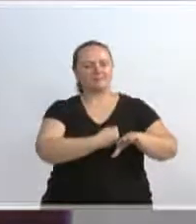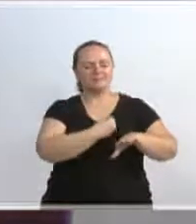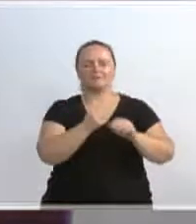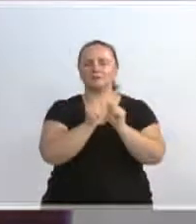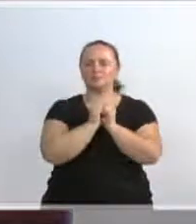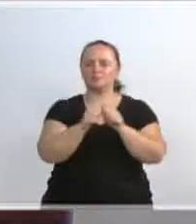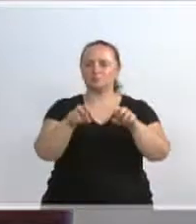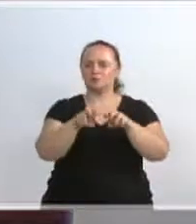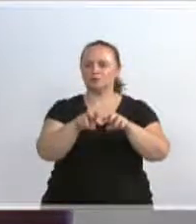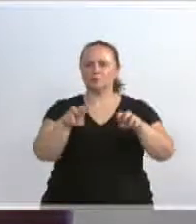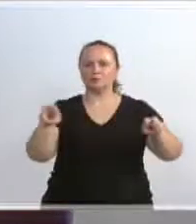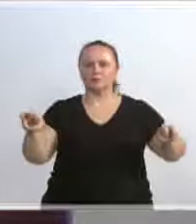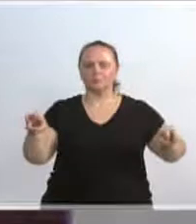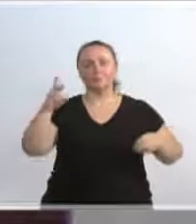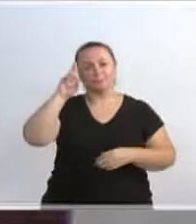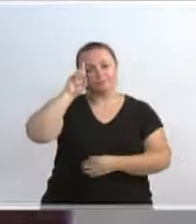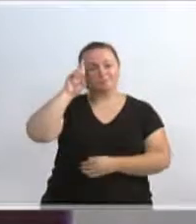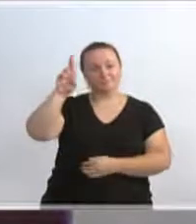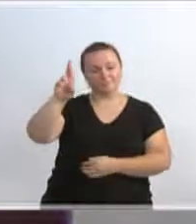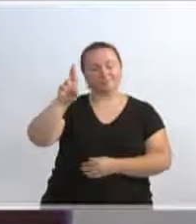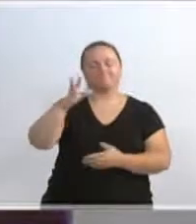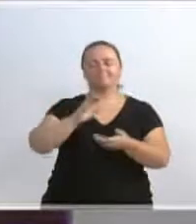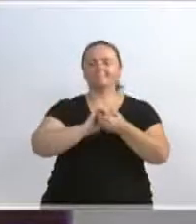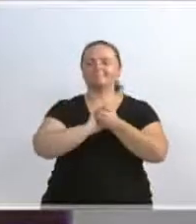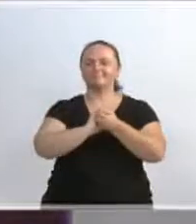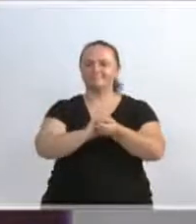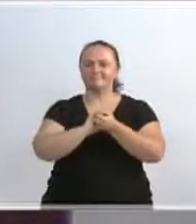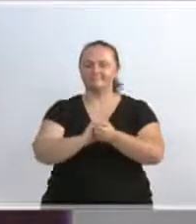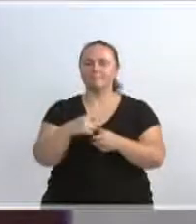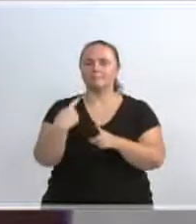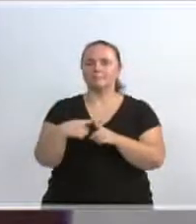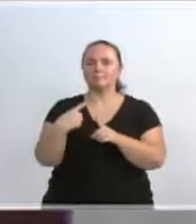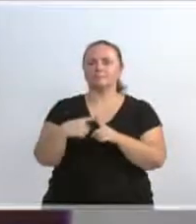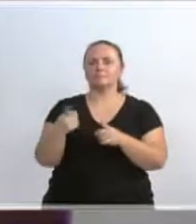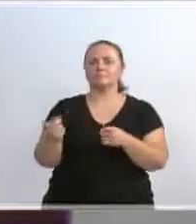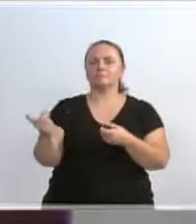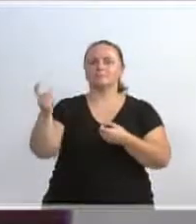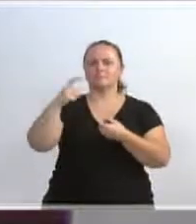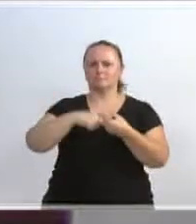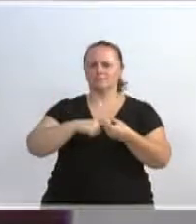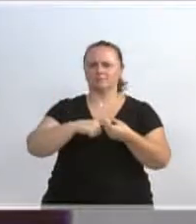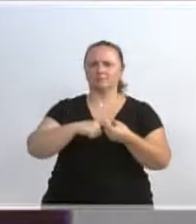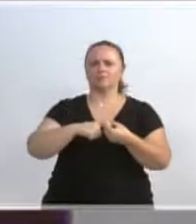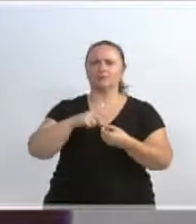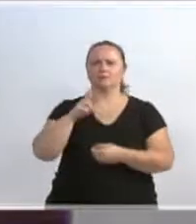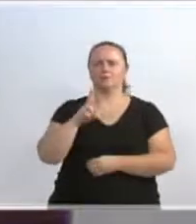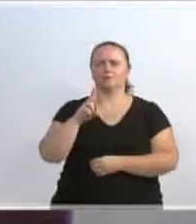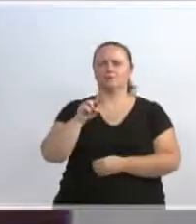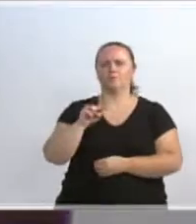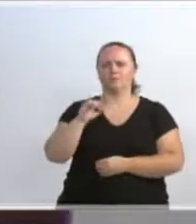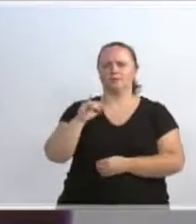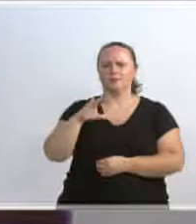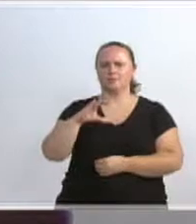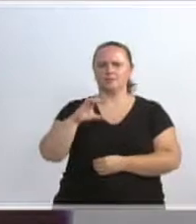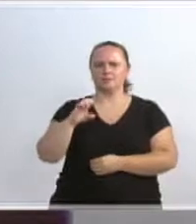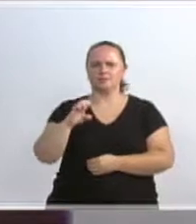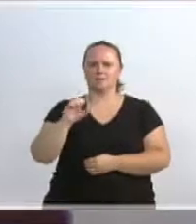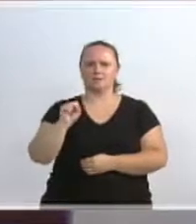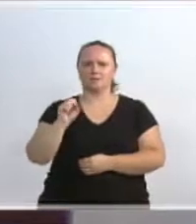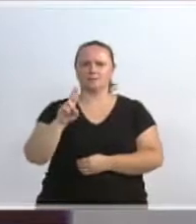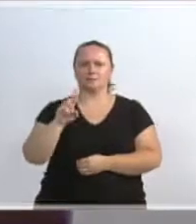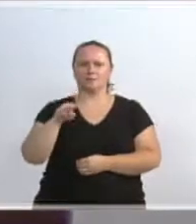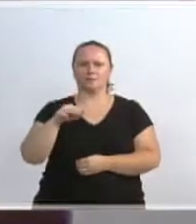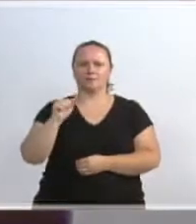mesa diretora pela parceria com a Unícias do Mar. Realmente é muito importante, nós temos parceria, sim,